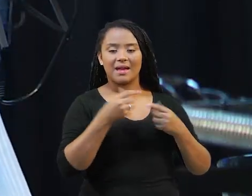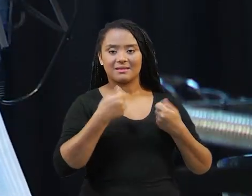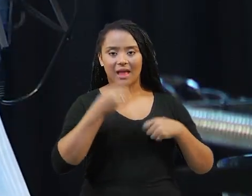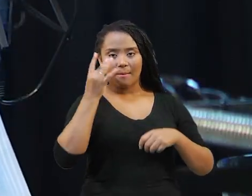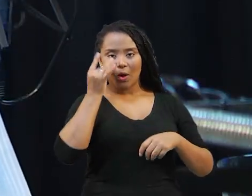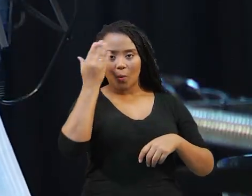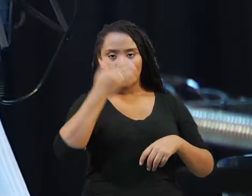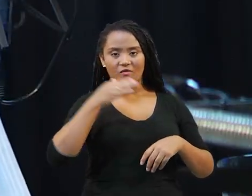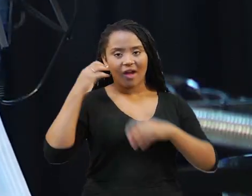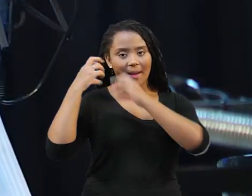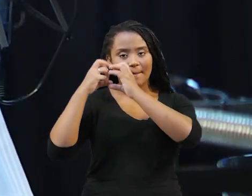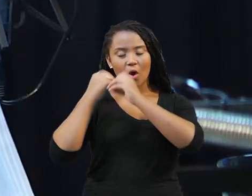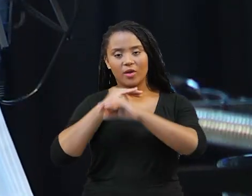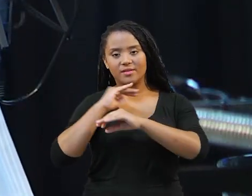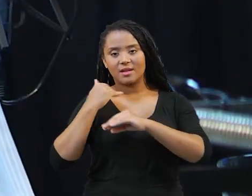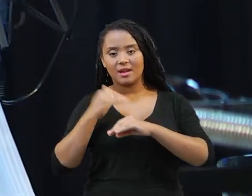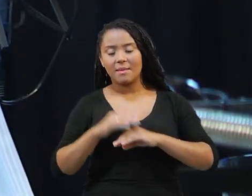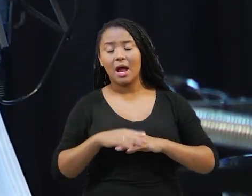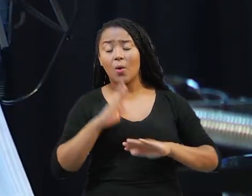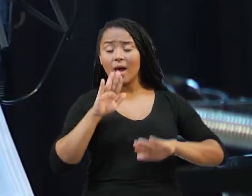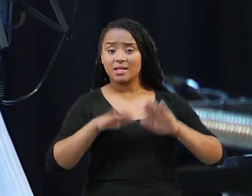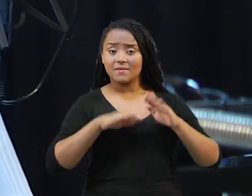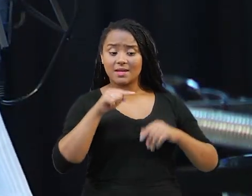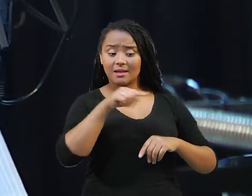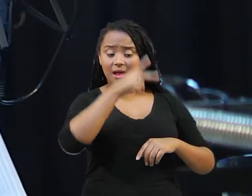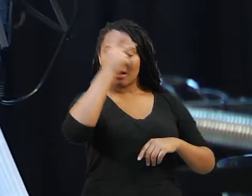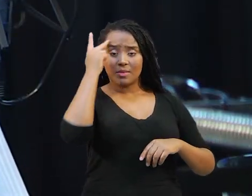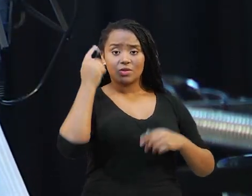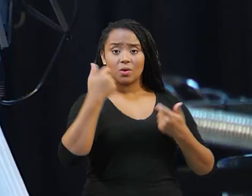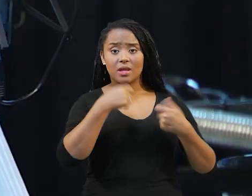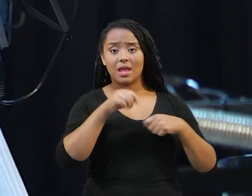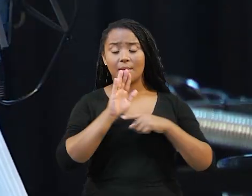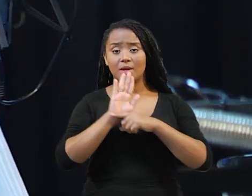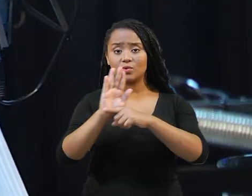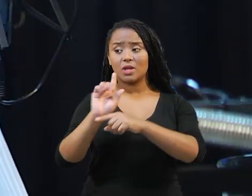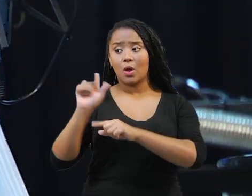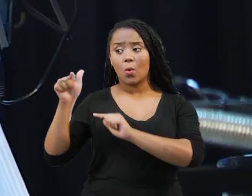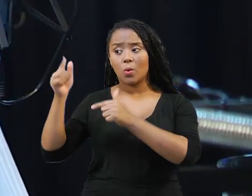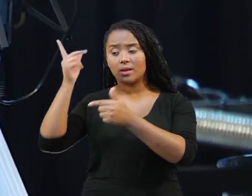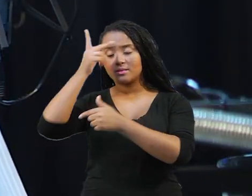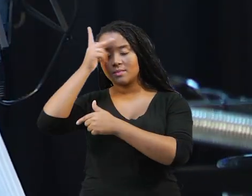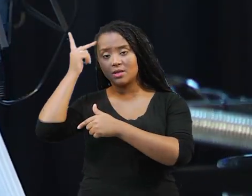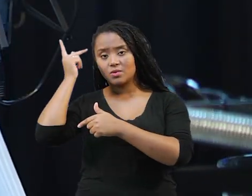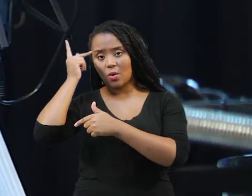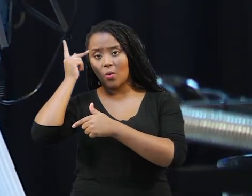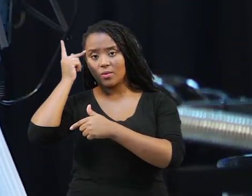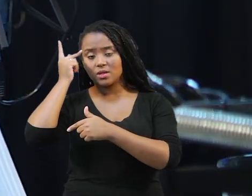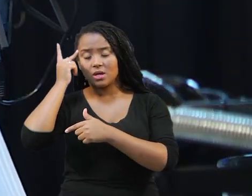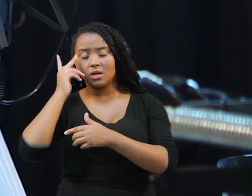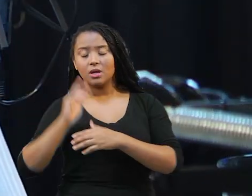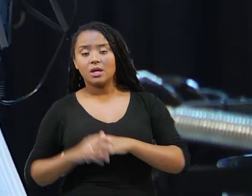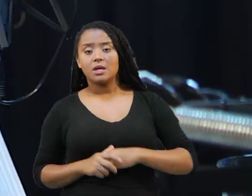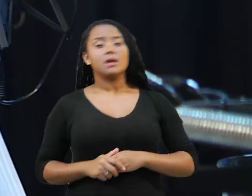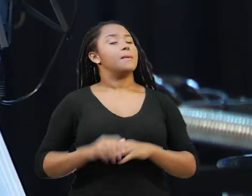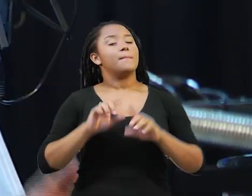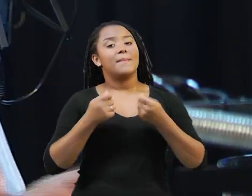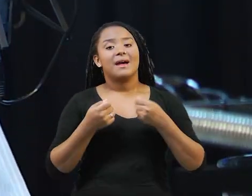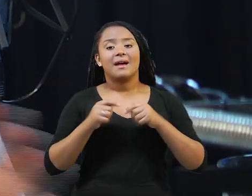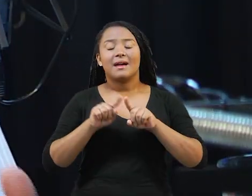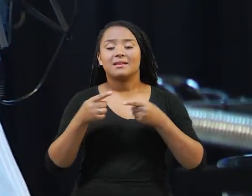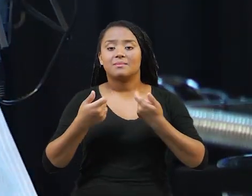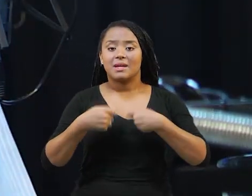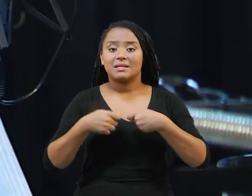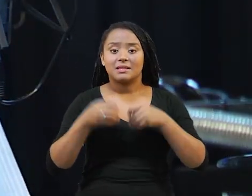vezes, para aquela pessoa também poder ajudar outras de outras formas, né? Mas tem que ter uma classificação muito bem definida.